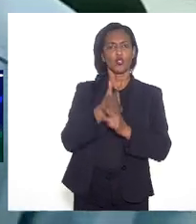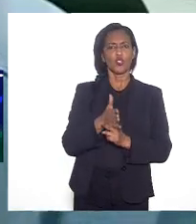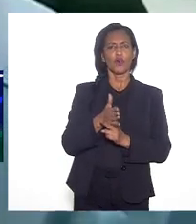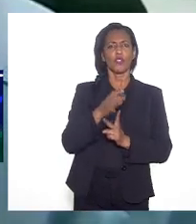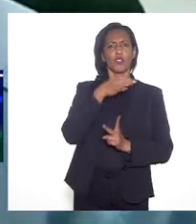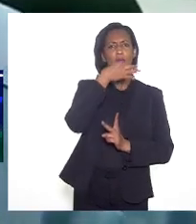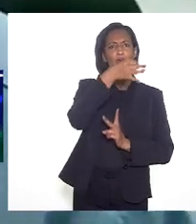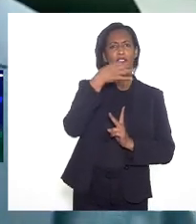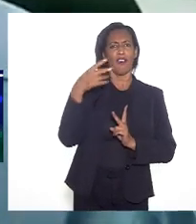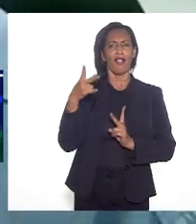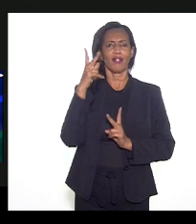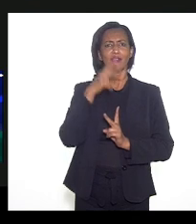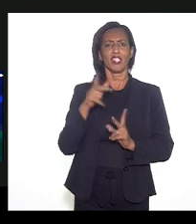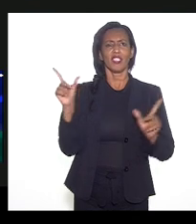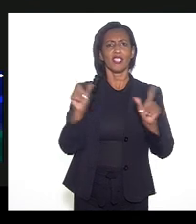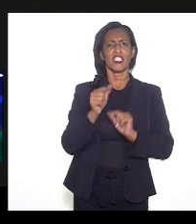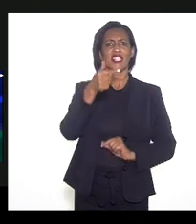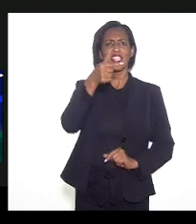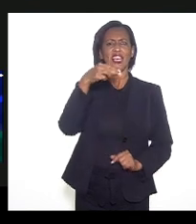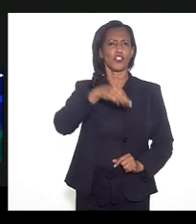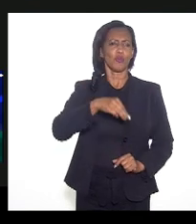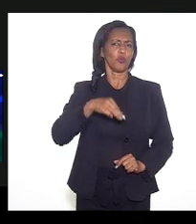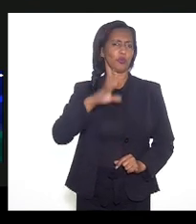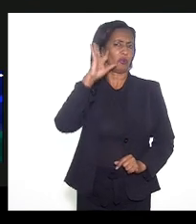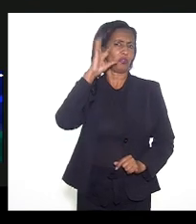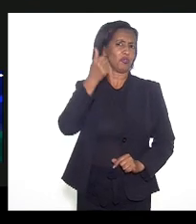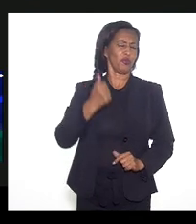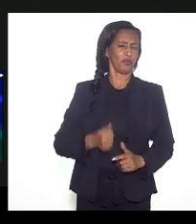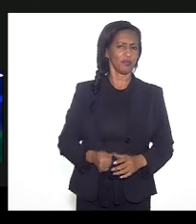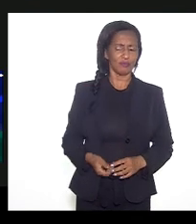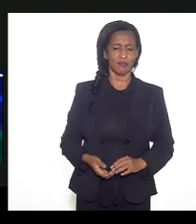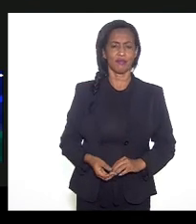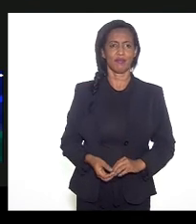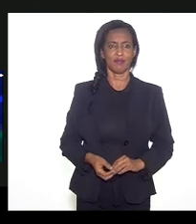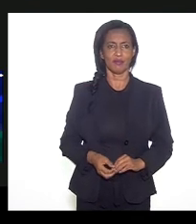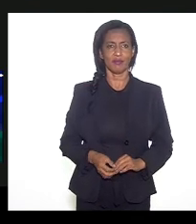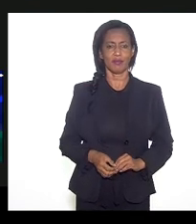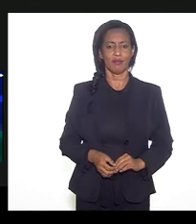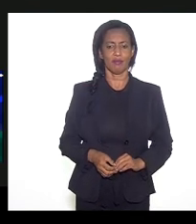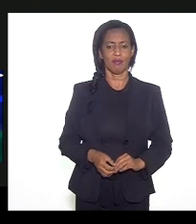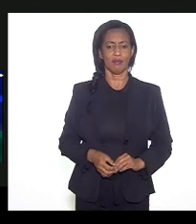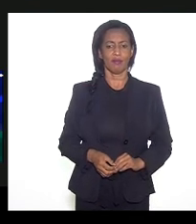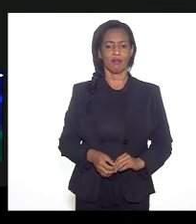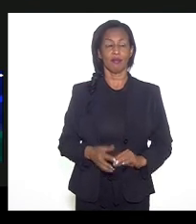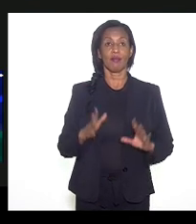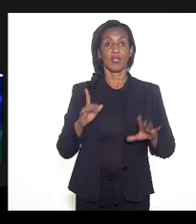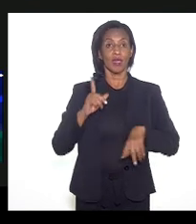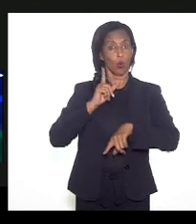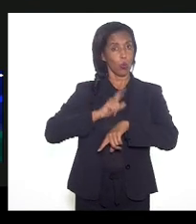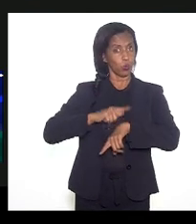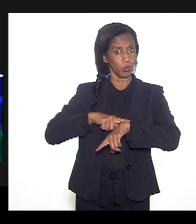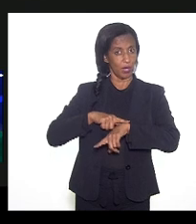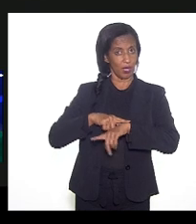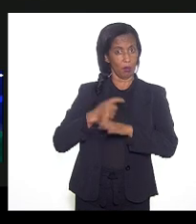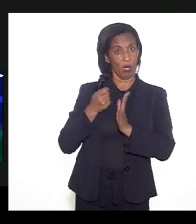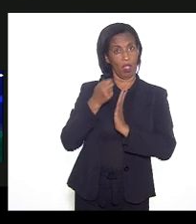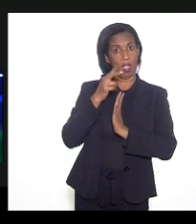em 7 minutos. Ok, então, deputado. Então, né, não, esgotado